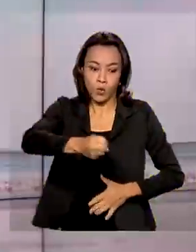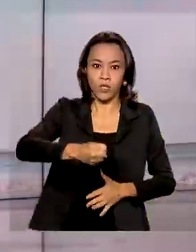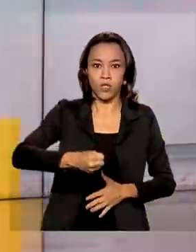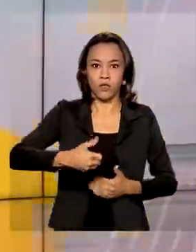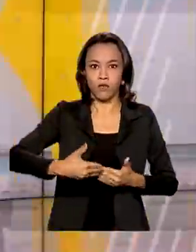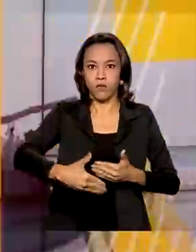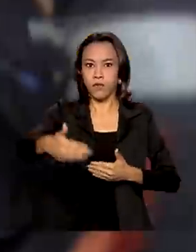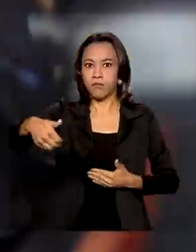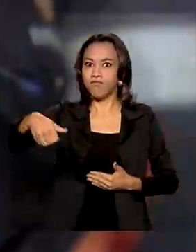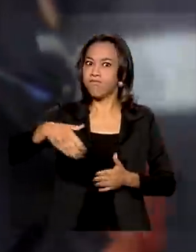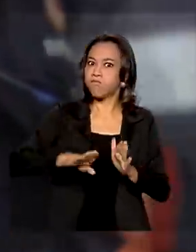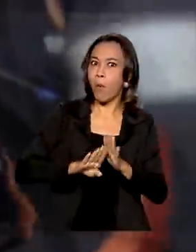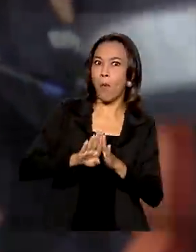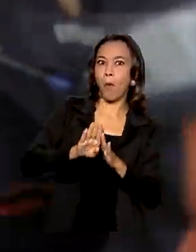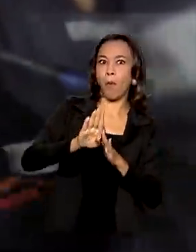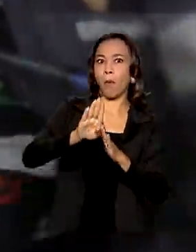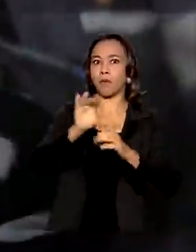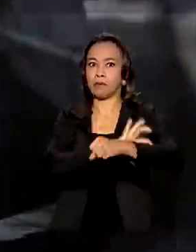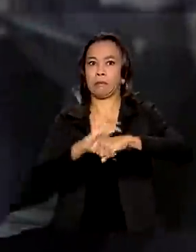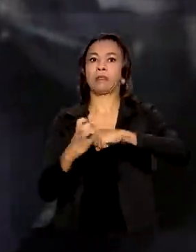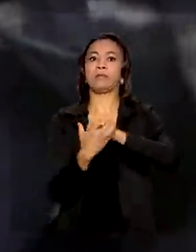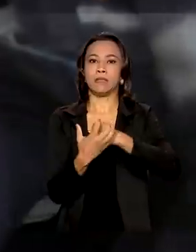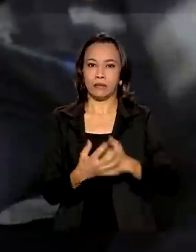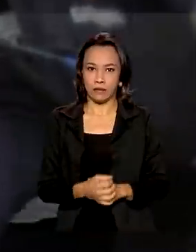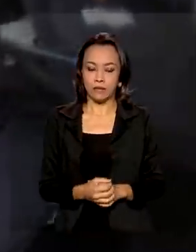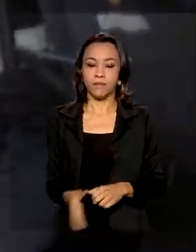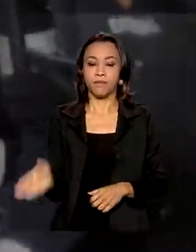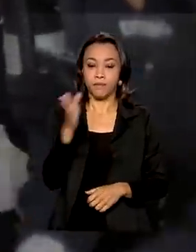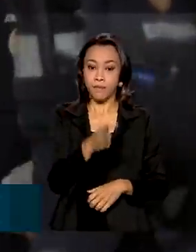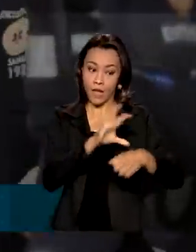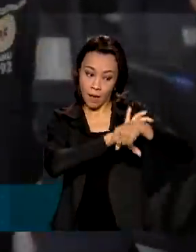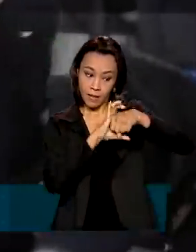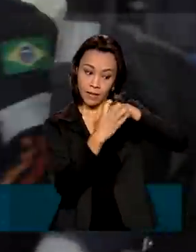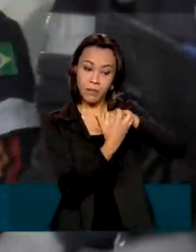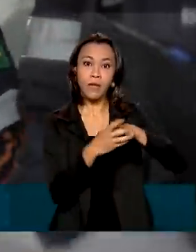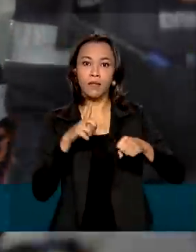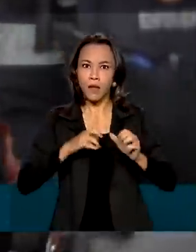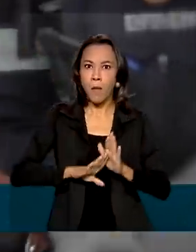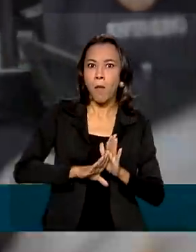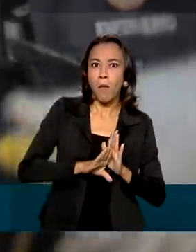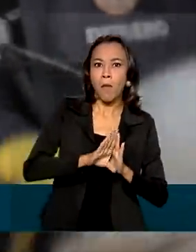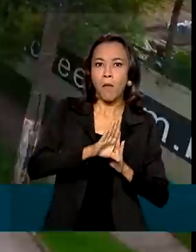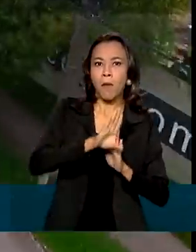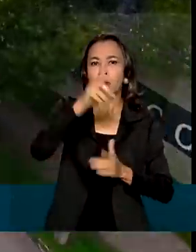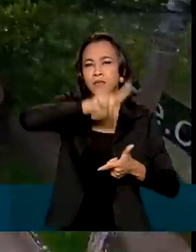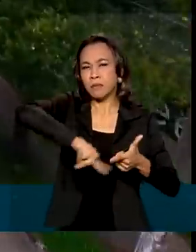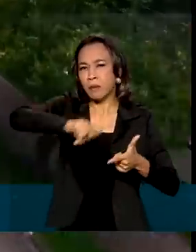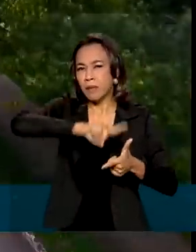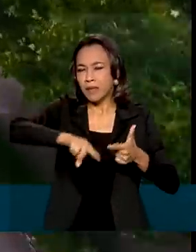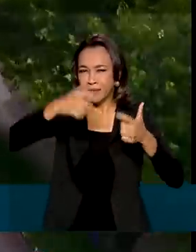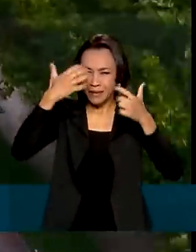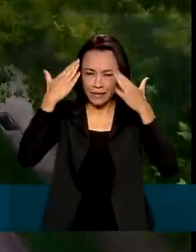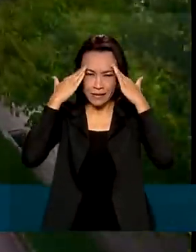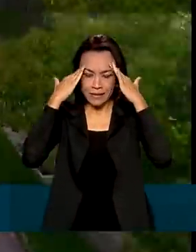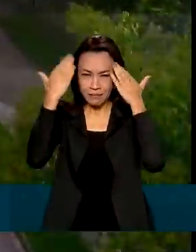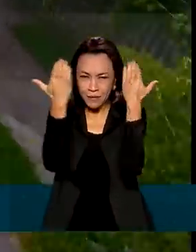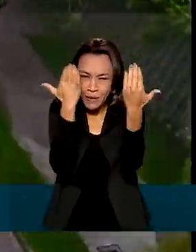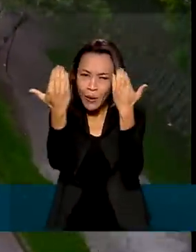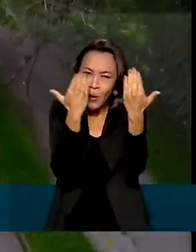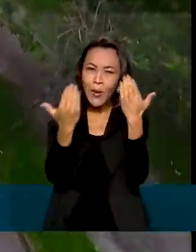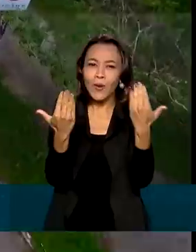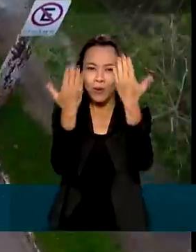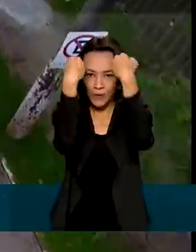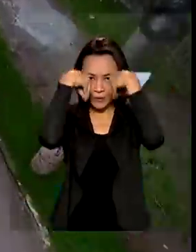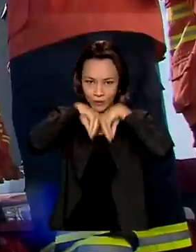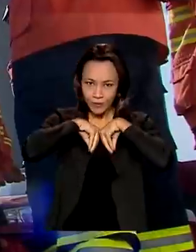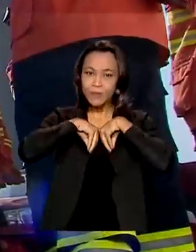agora na pandemia. A pandemia tem elevado os casos de problemas psíquicos atendidos pelo SAMU e